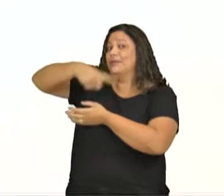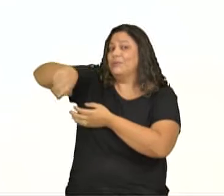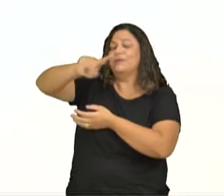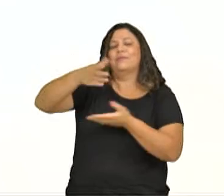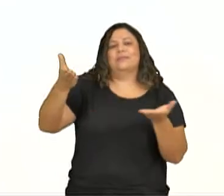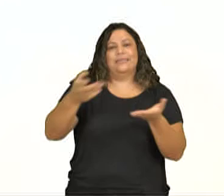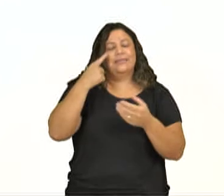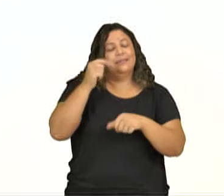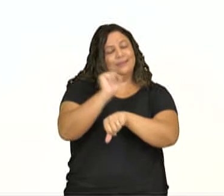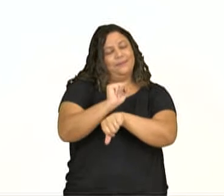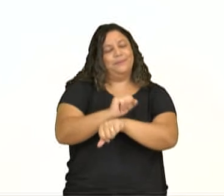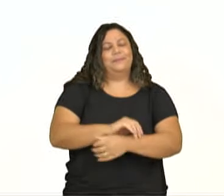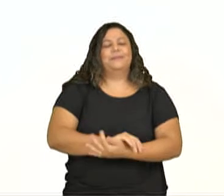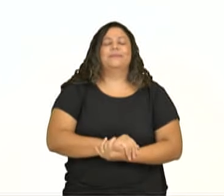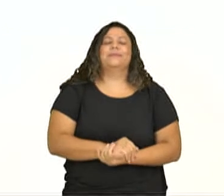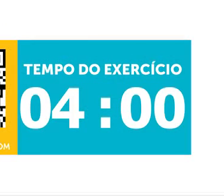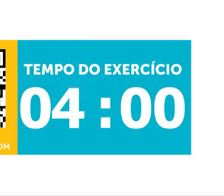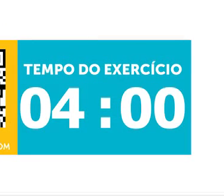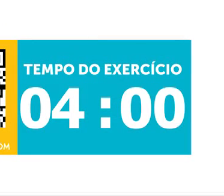aqui.